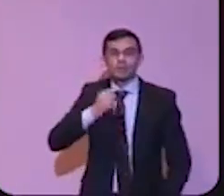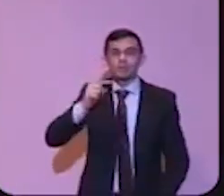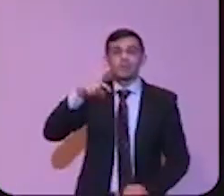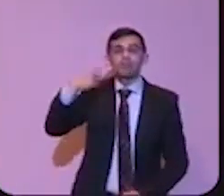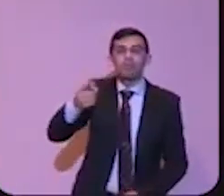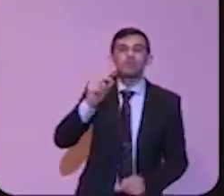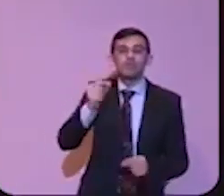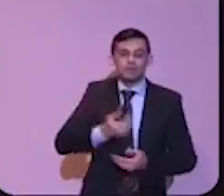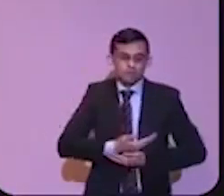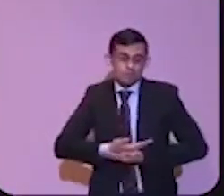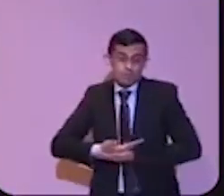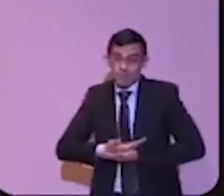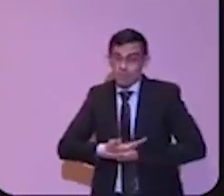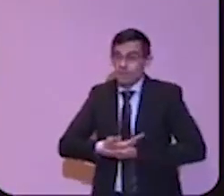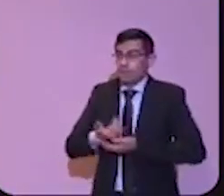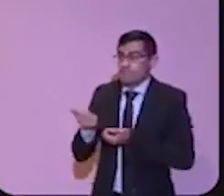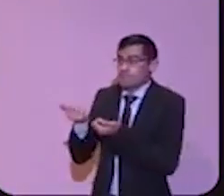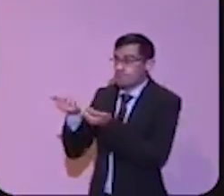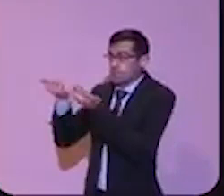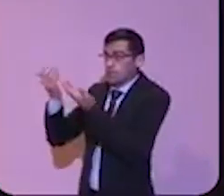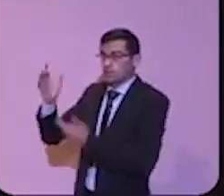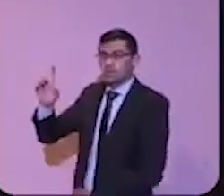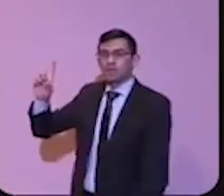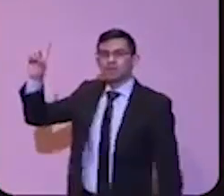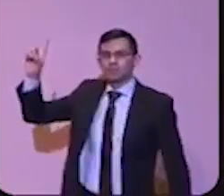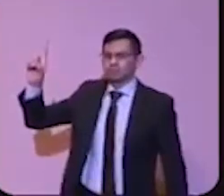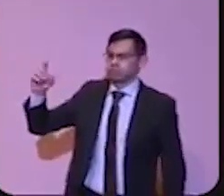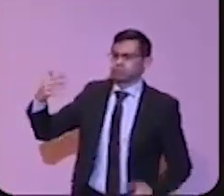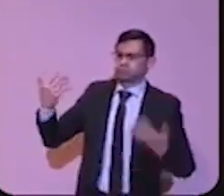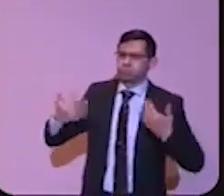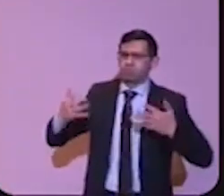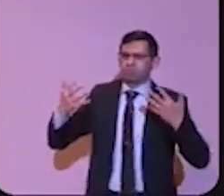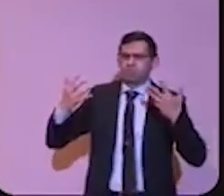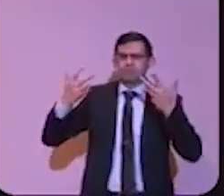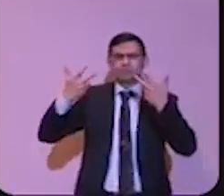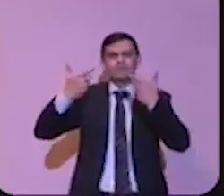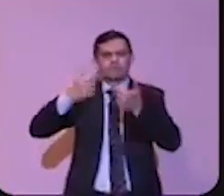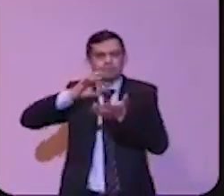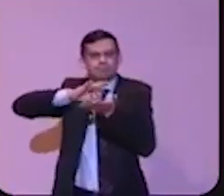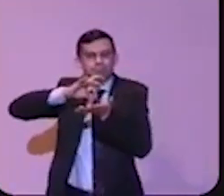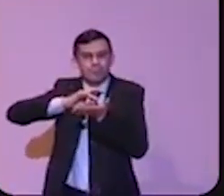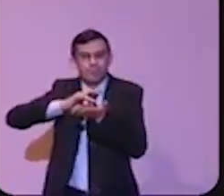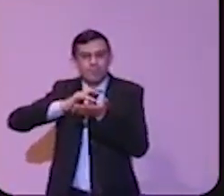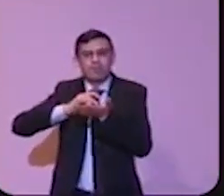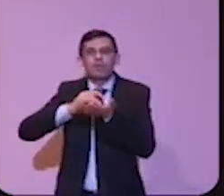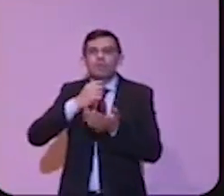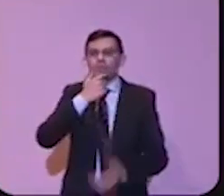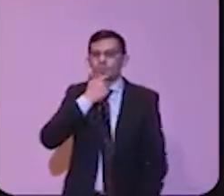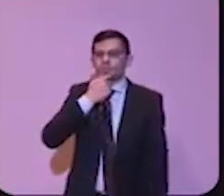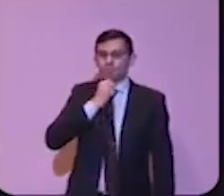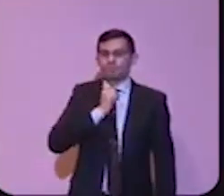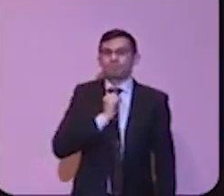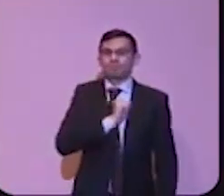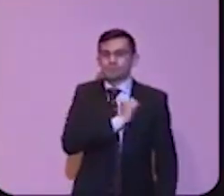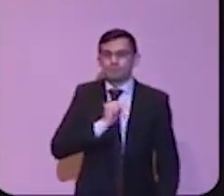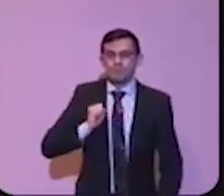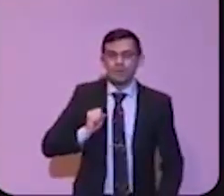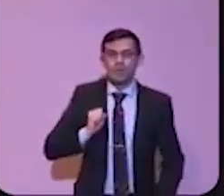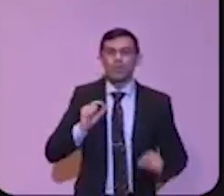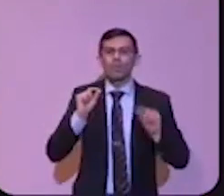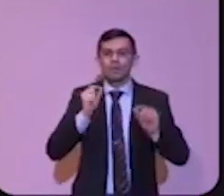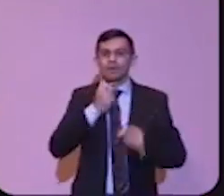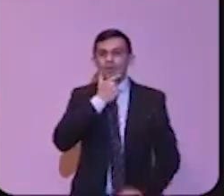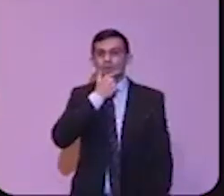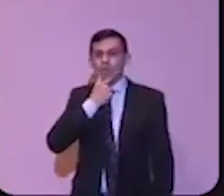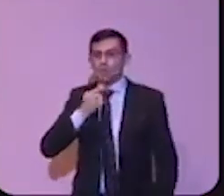depois o consagra a Deus. Que coisa incrível! Então Samuel é um homem que